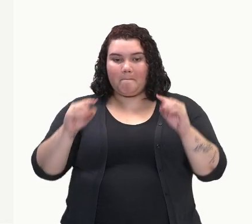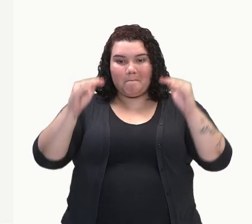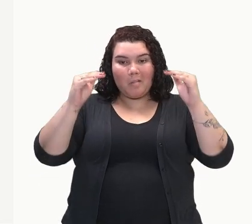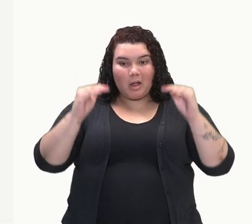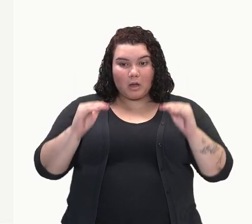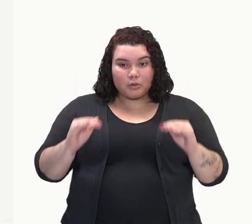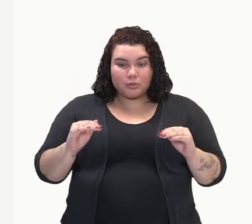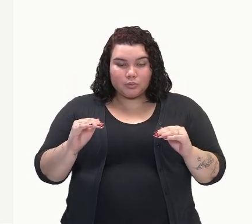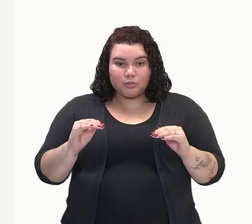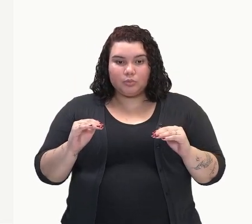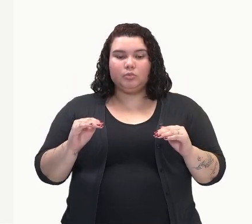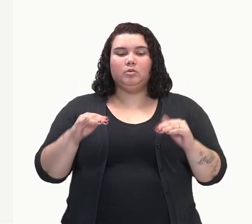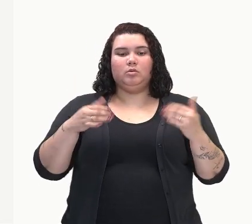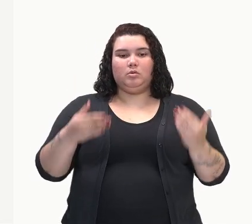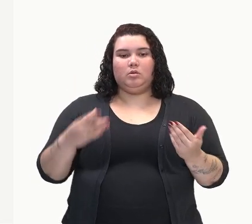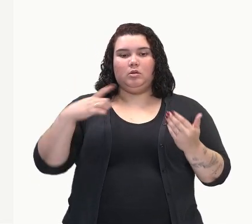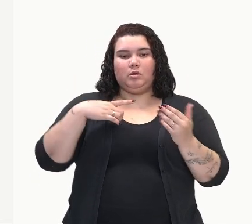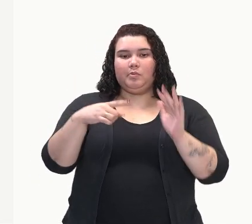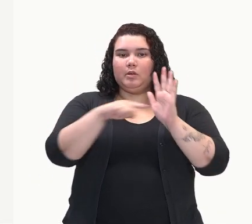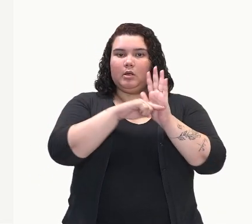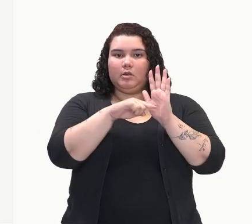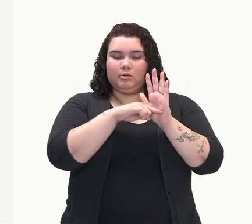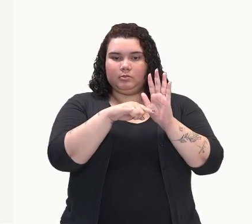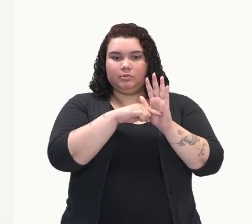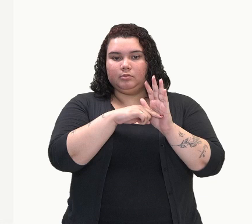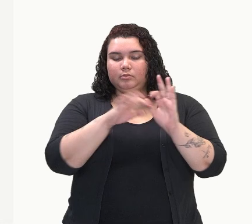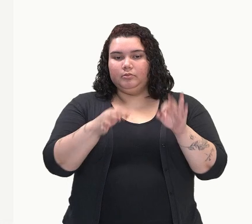baixo, então eu teria um trabalho negativo.